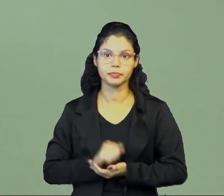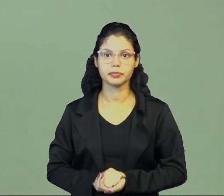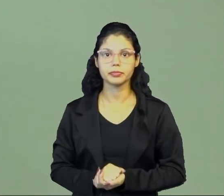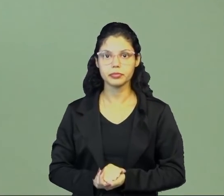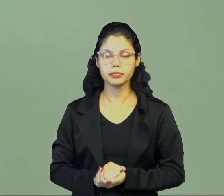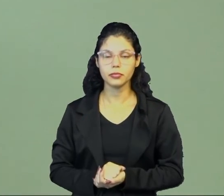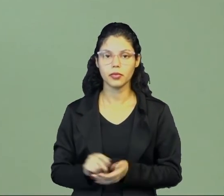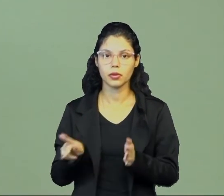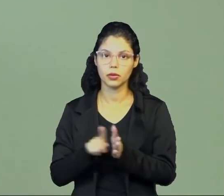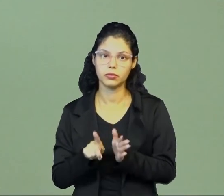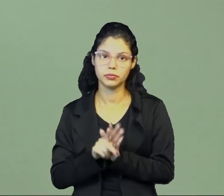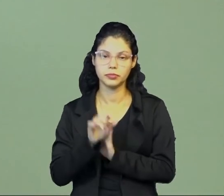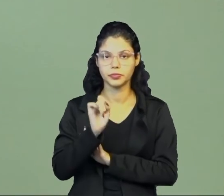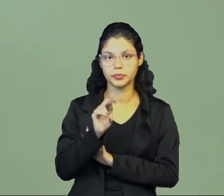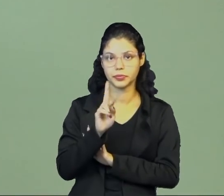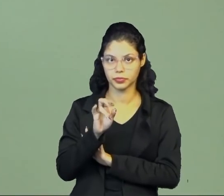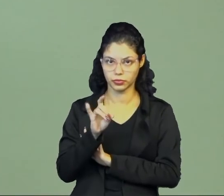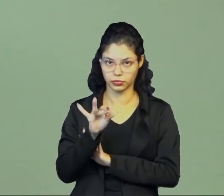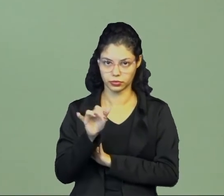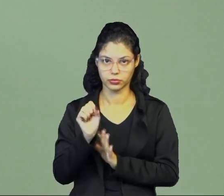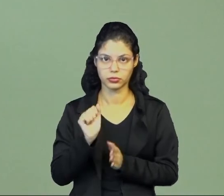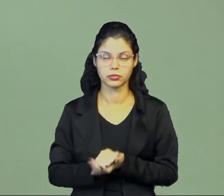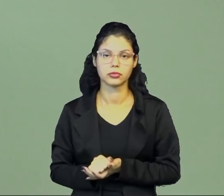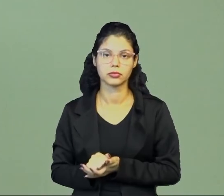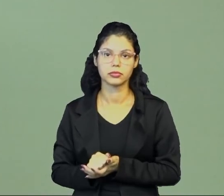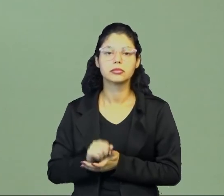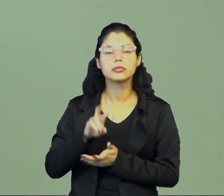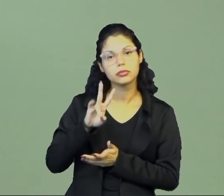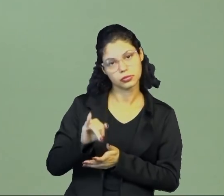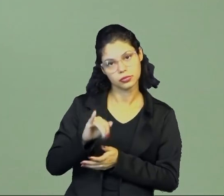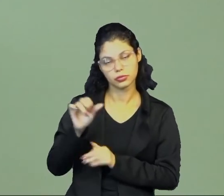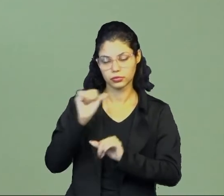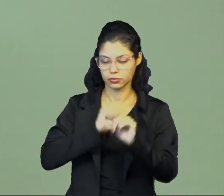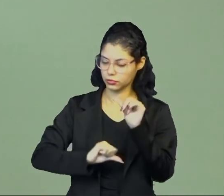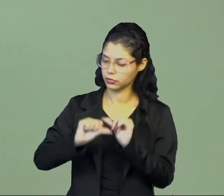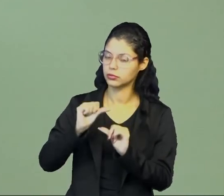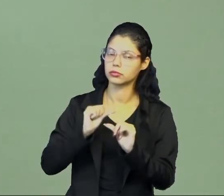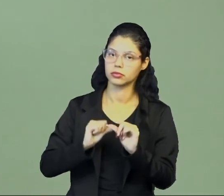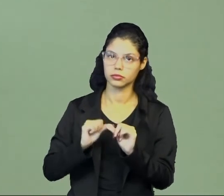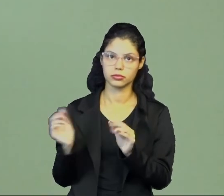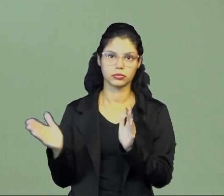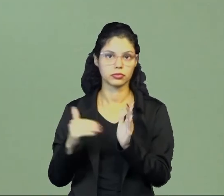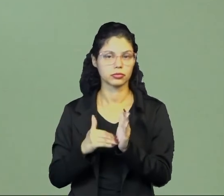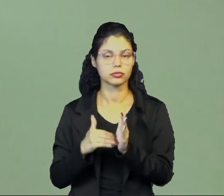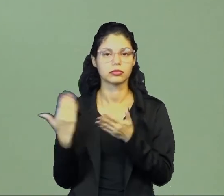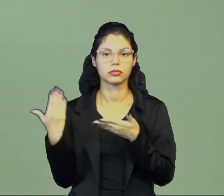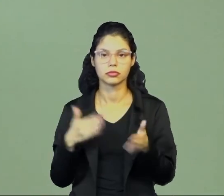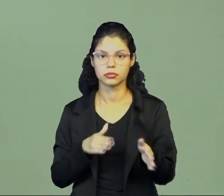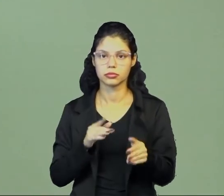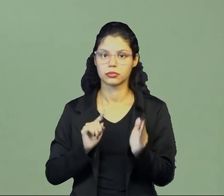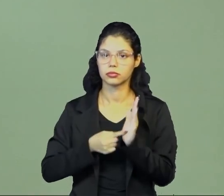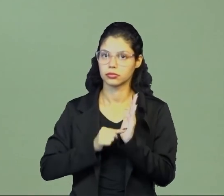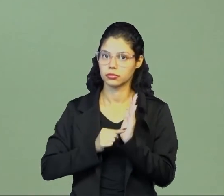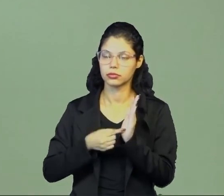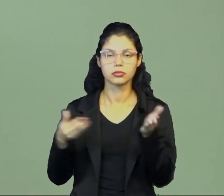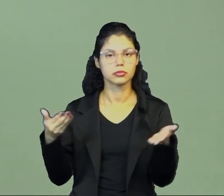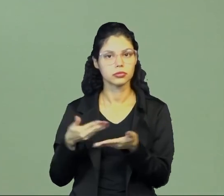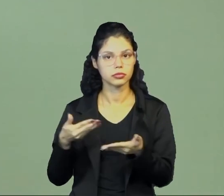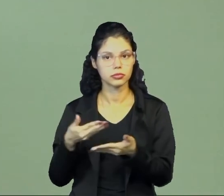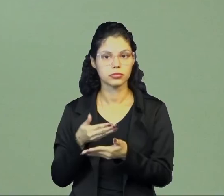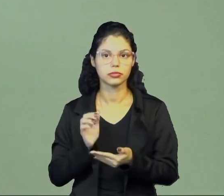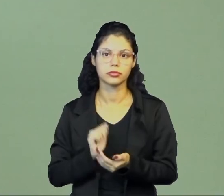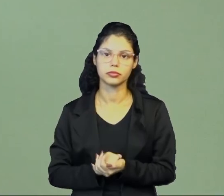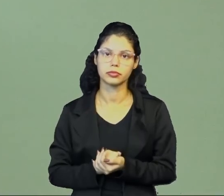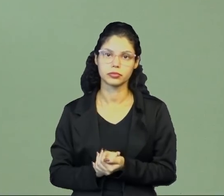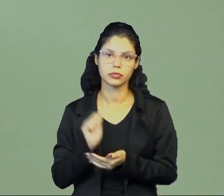no reino dos sumérios, né, e que vai se modificando, né, até chegar no ponto que a gente tem hoje,